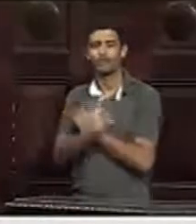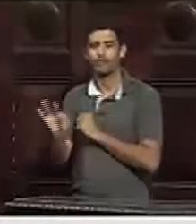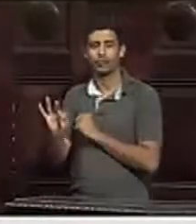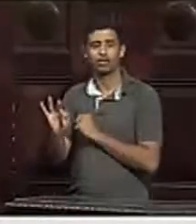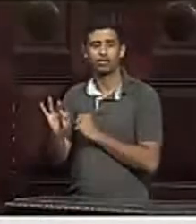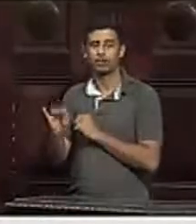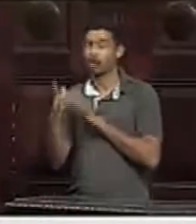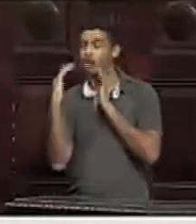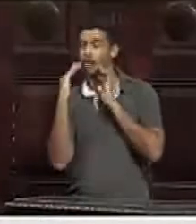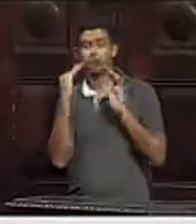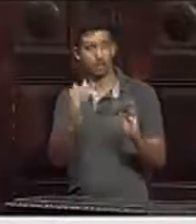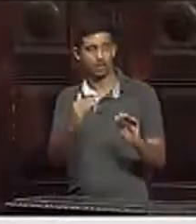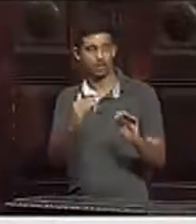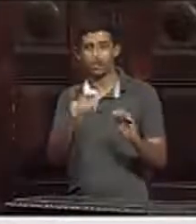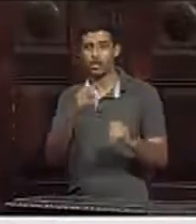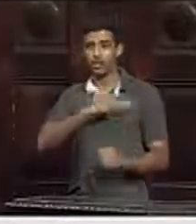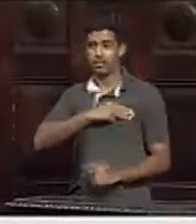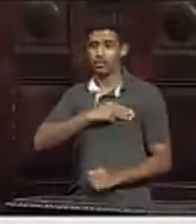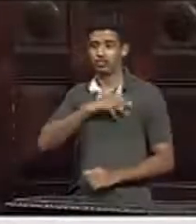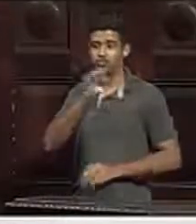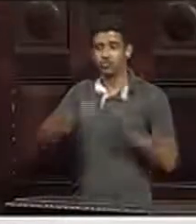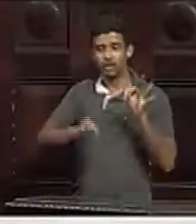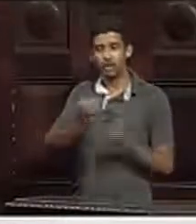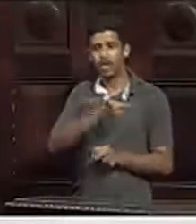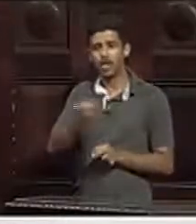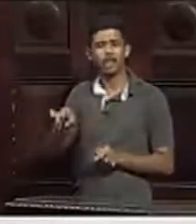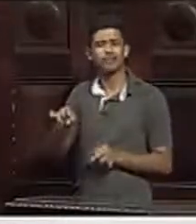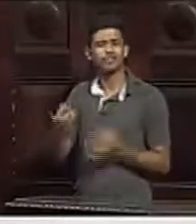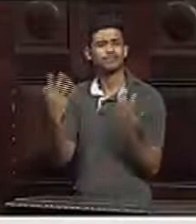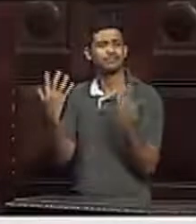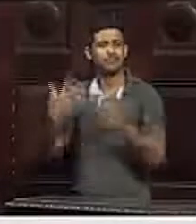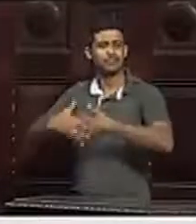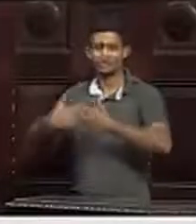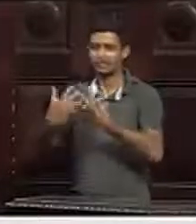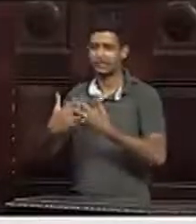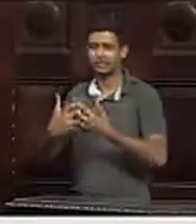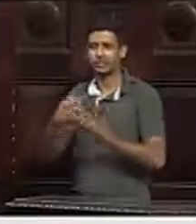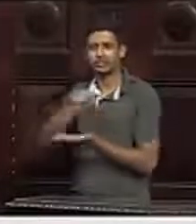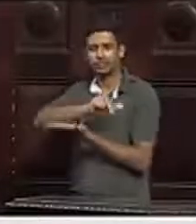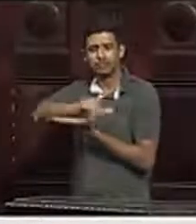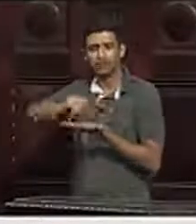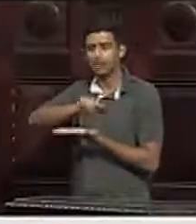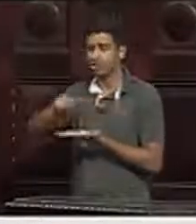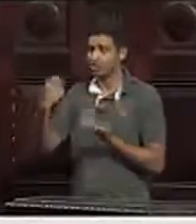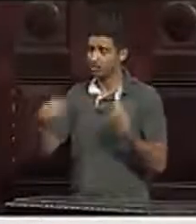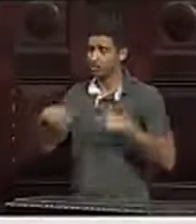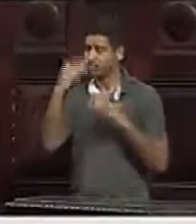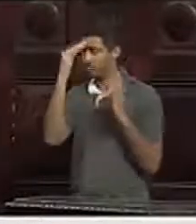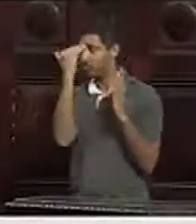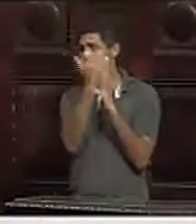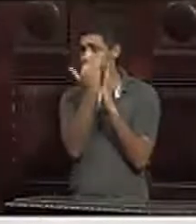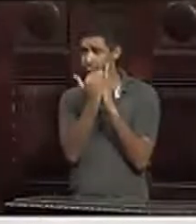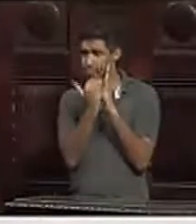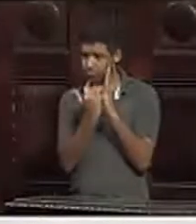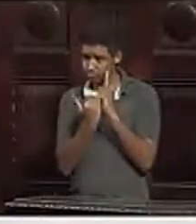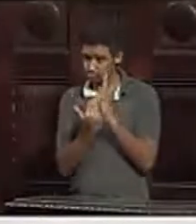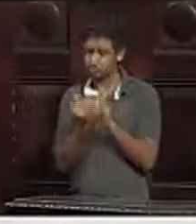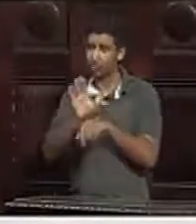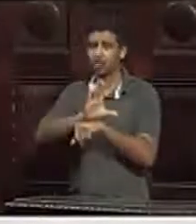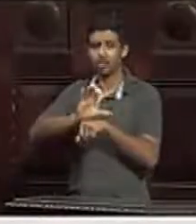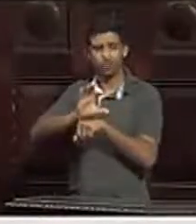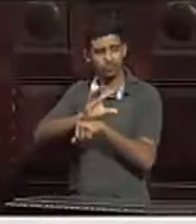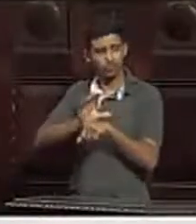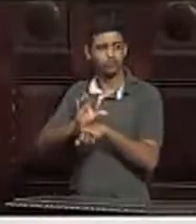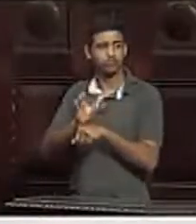Justiça. Esses mecanismos devem, cumprindo suas tarefas constitucionais,